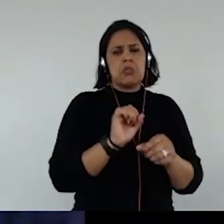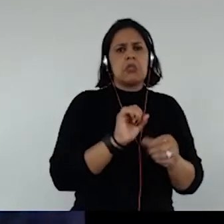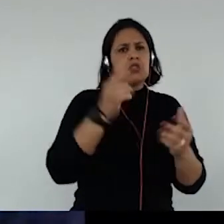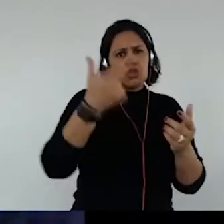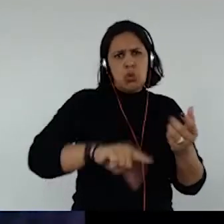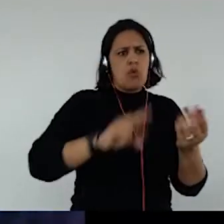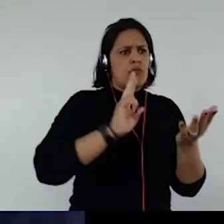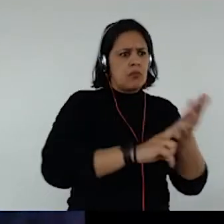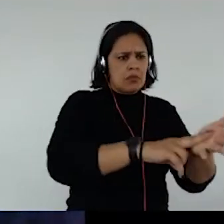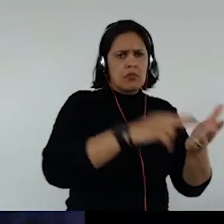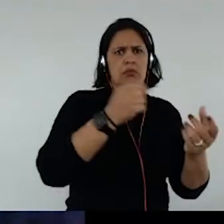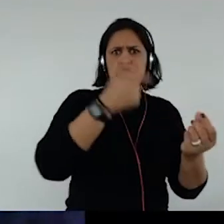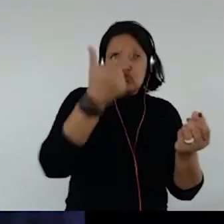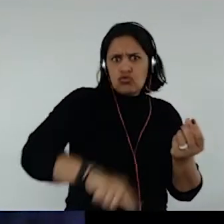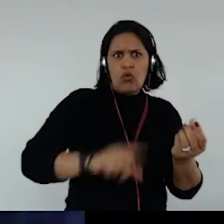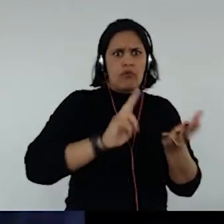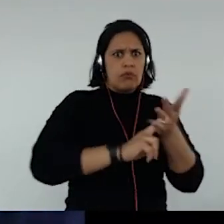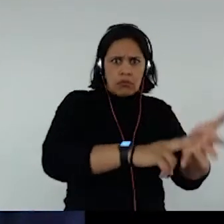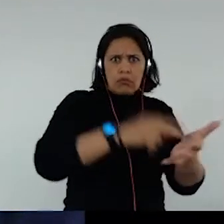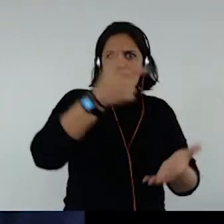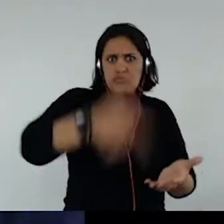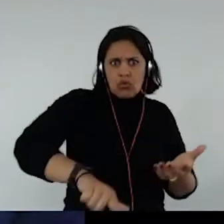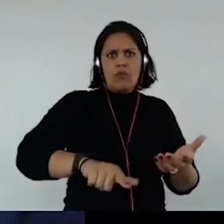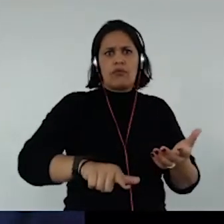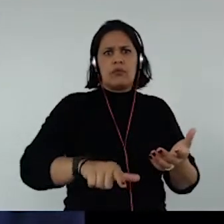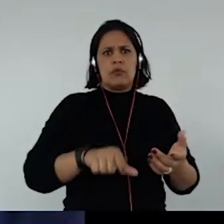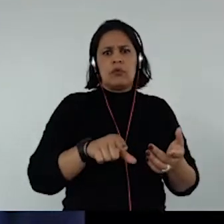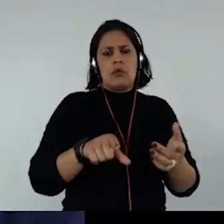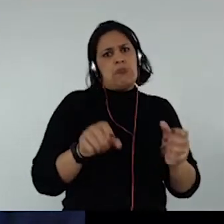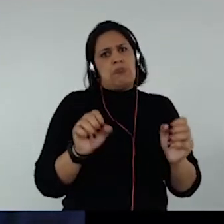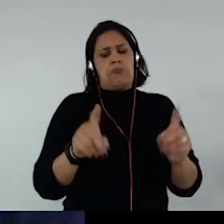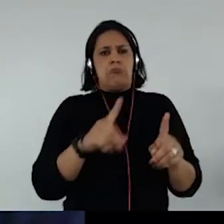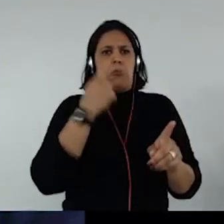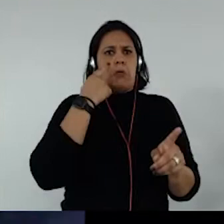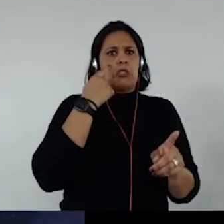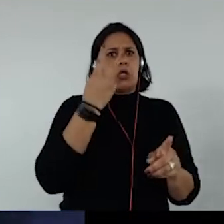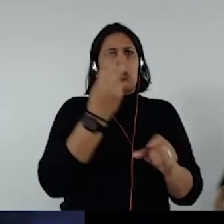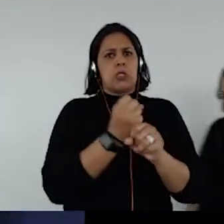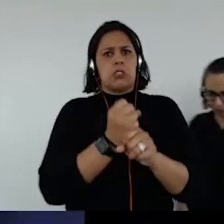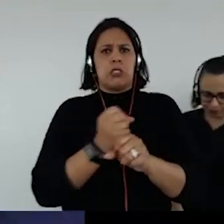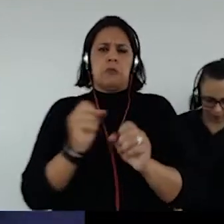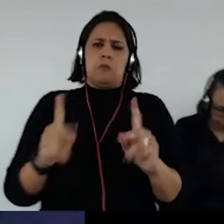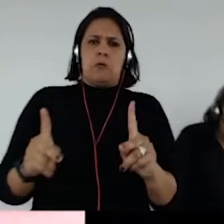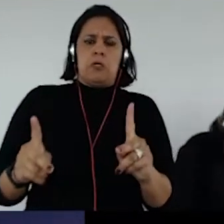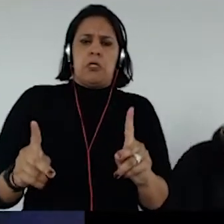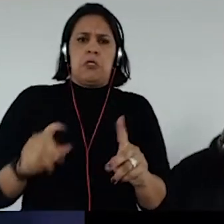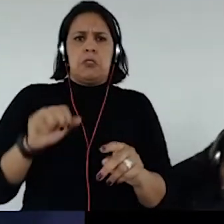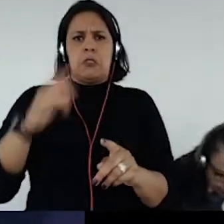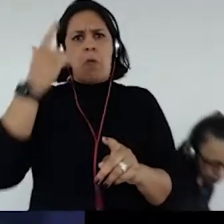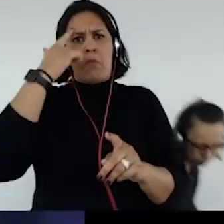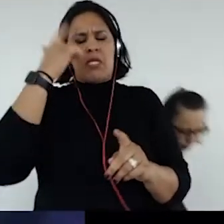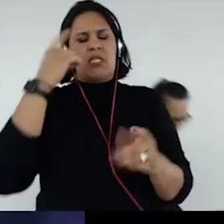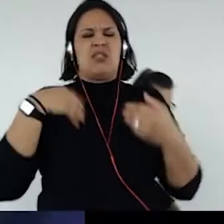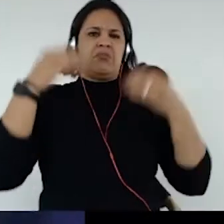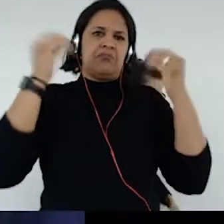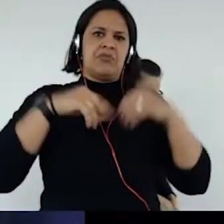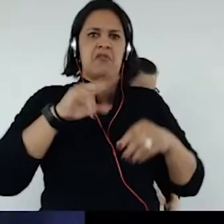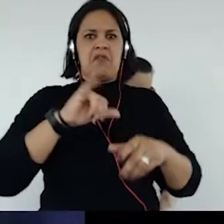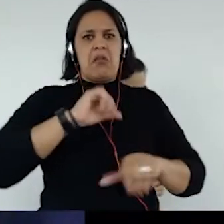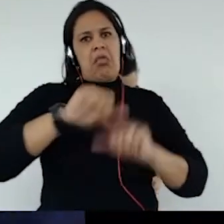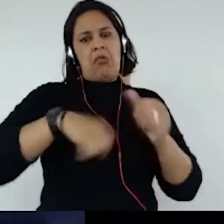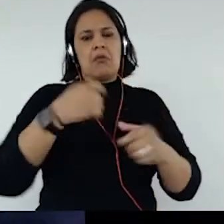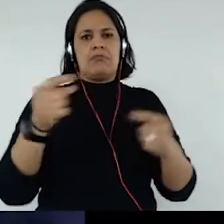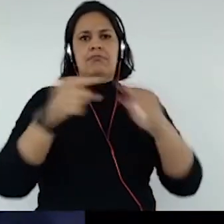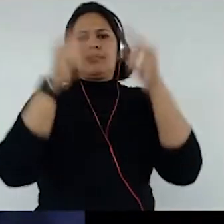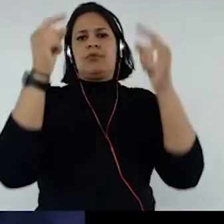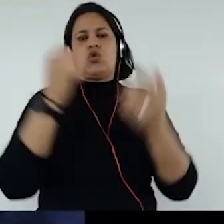outra carta, terceira carta, ele se conforma, fala, falta 2 anos, se eu litigar, eu vou criar uma disposição no mercado, vou cumprir o contrato.